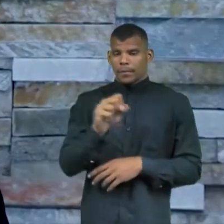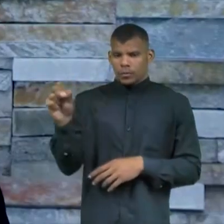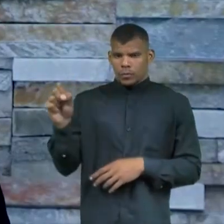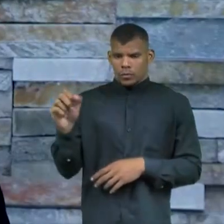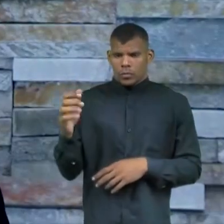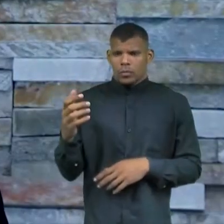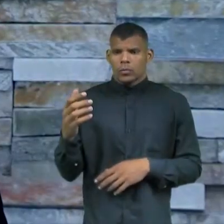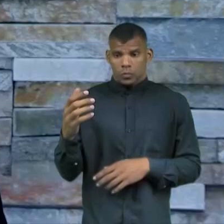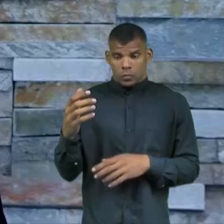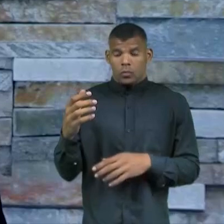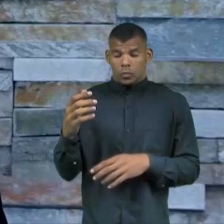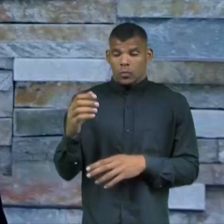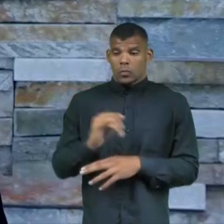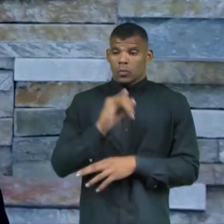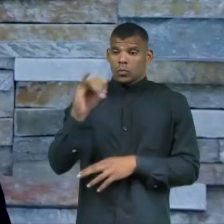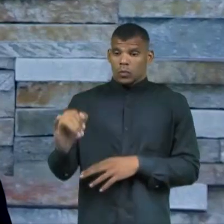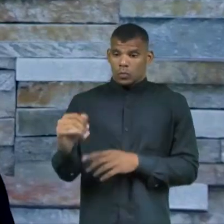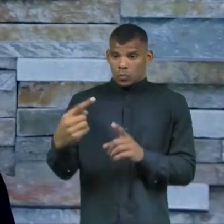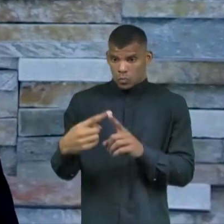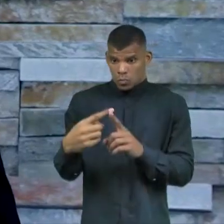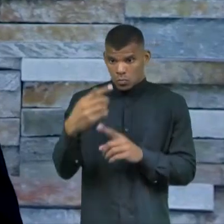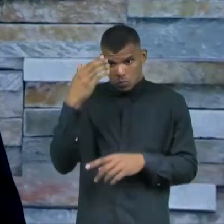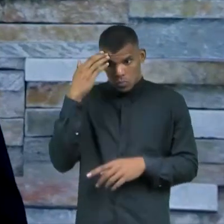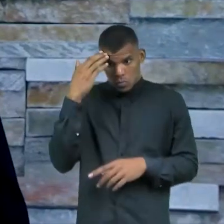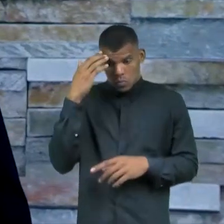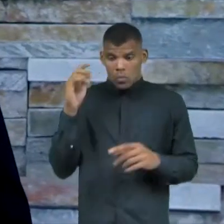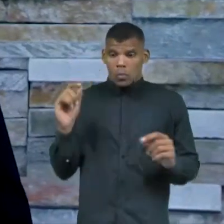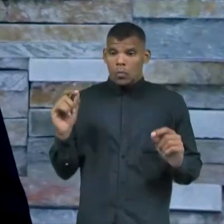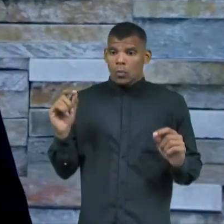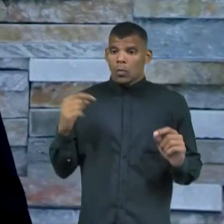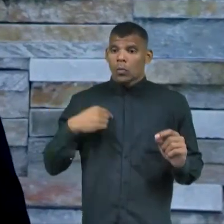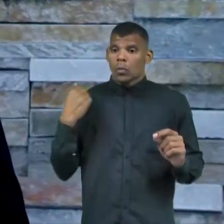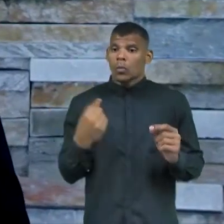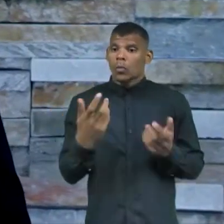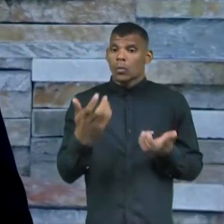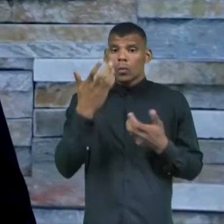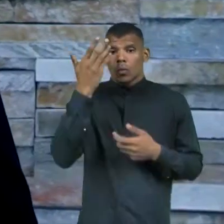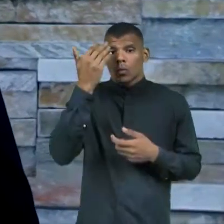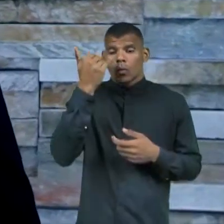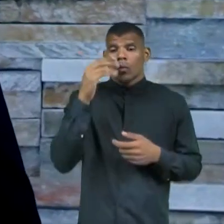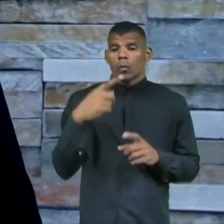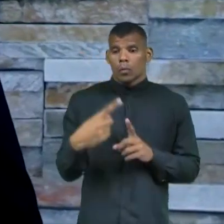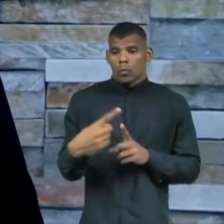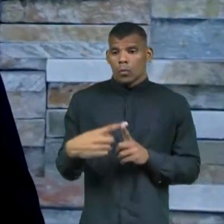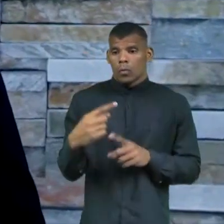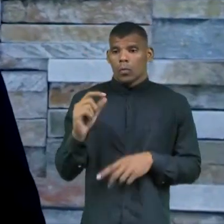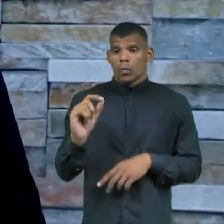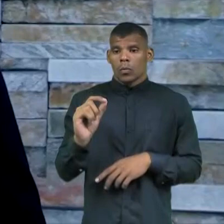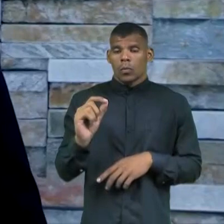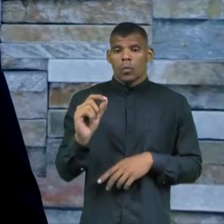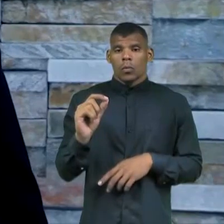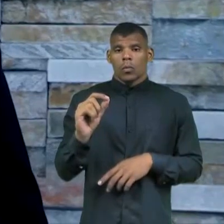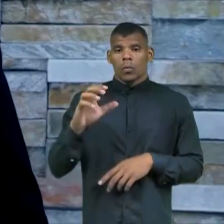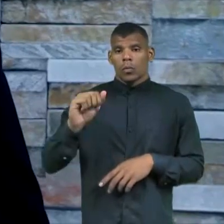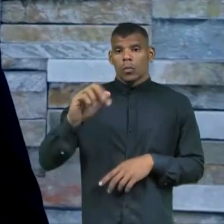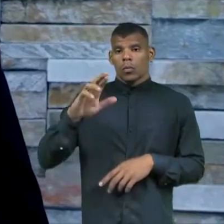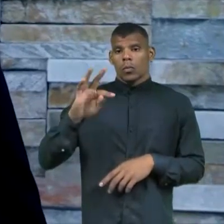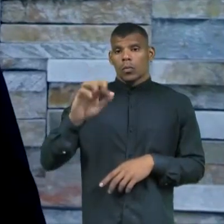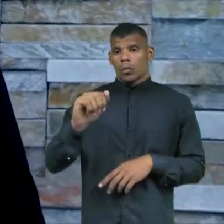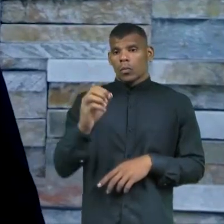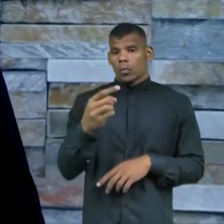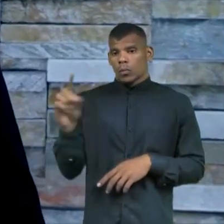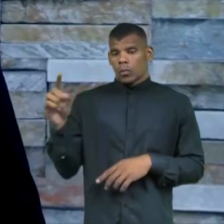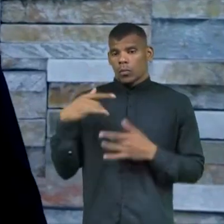devido a um entendimento que nós queremos saber por que é direcionado o cartão de